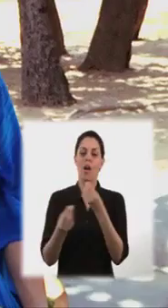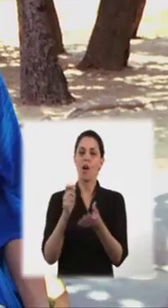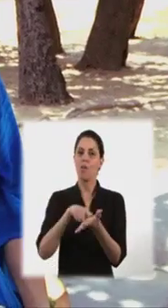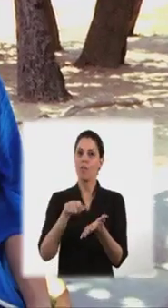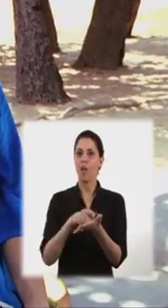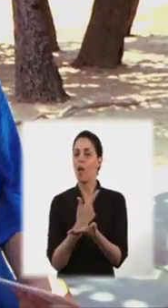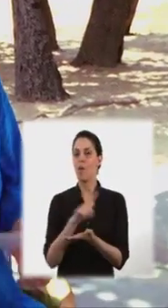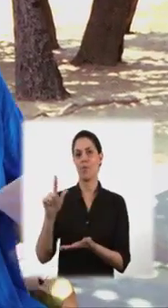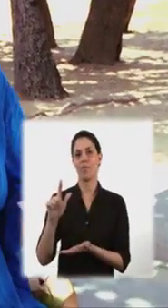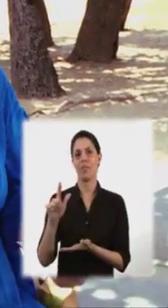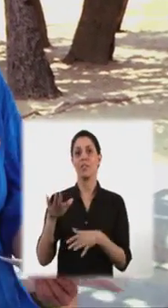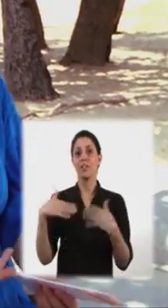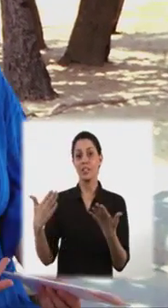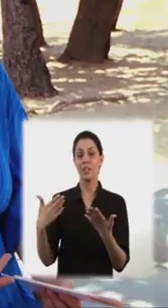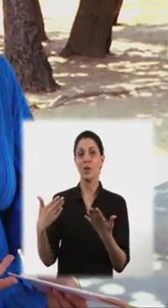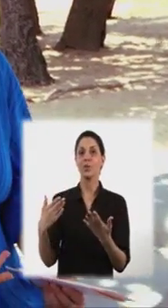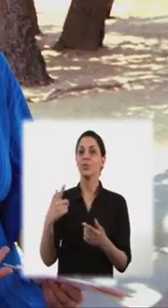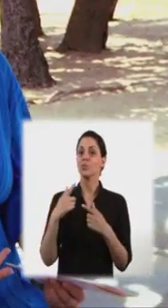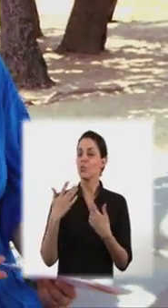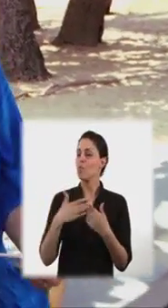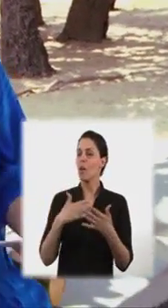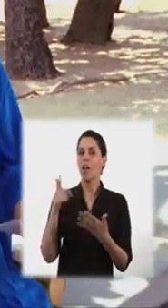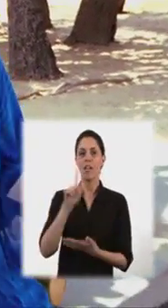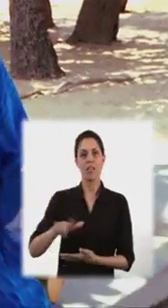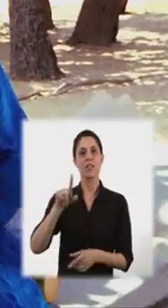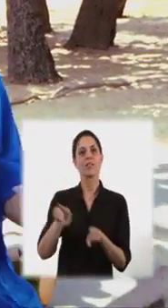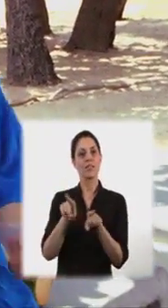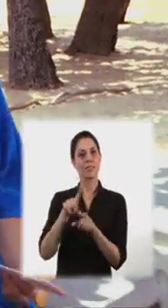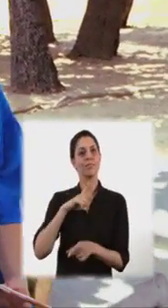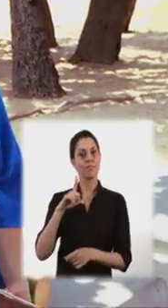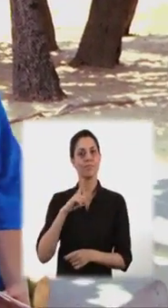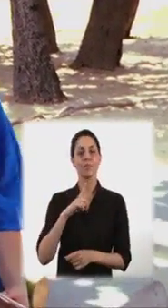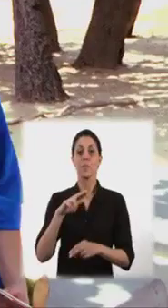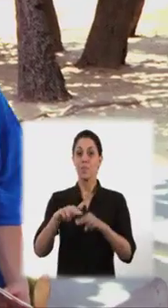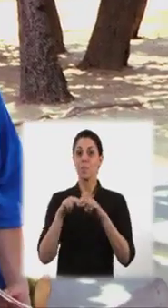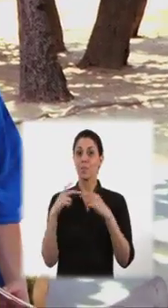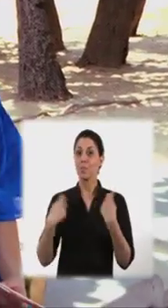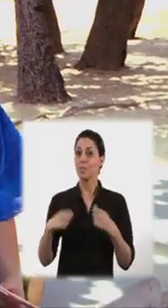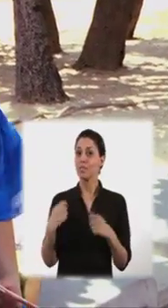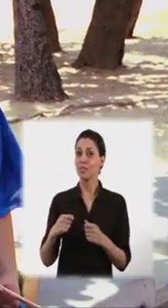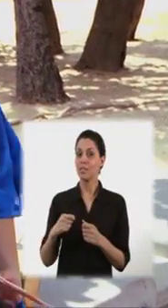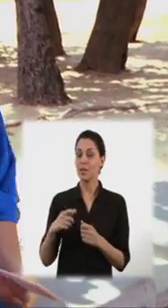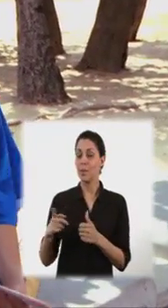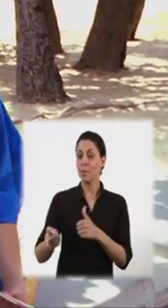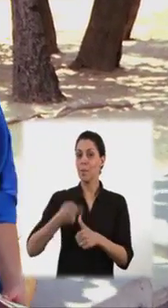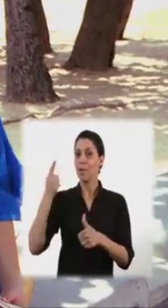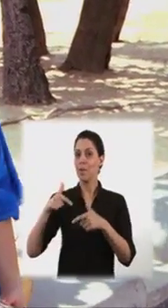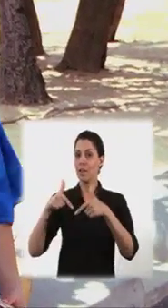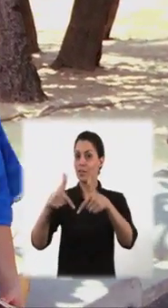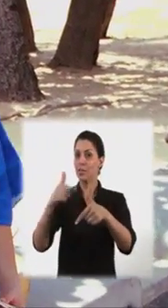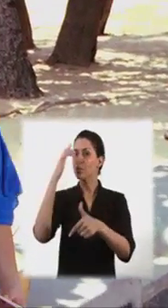Então os gêneros textuais eles também podem se recriar e é por isso que a gente partiu dessa primeira ação, para pensarmos como a gente